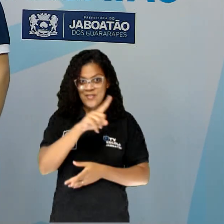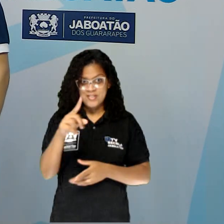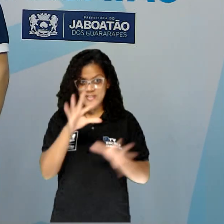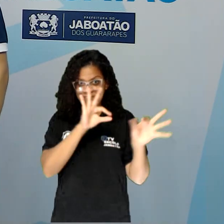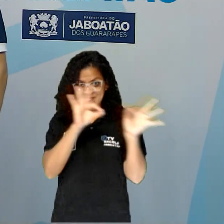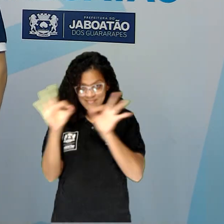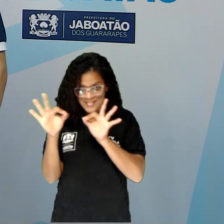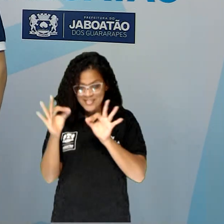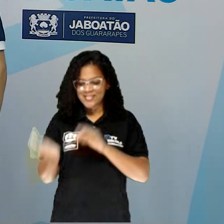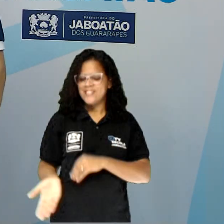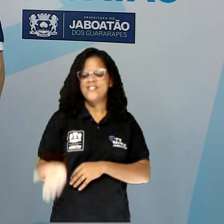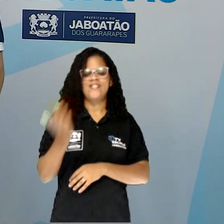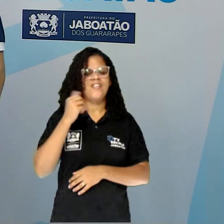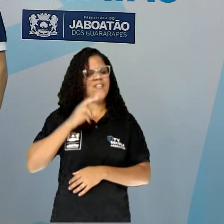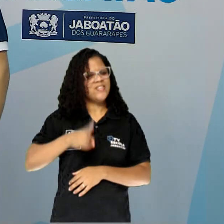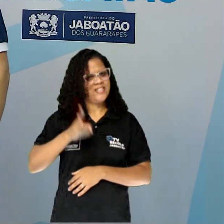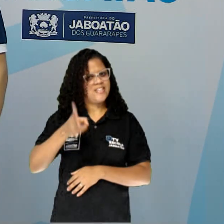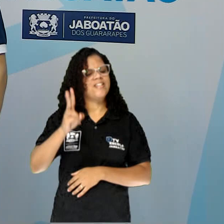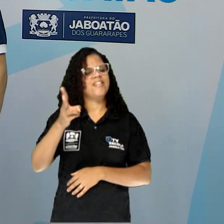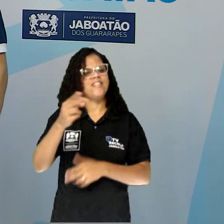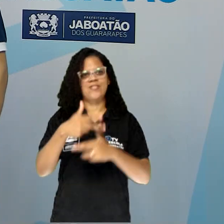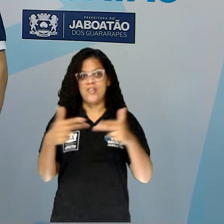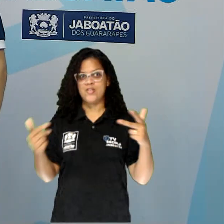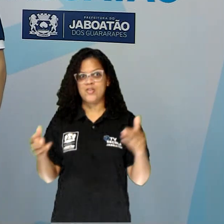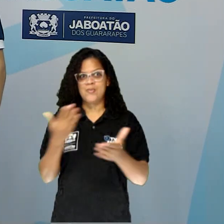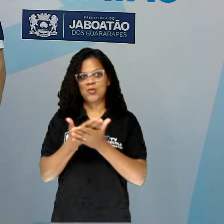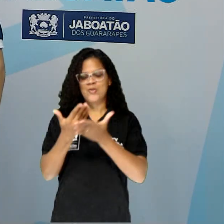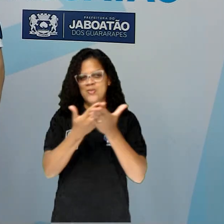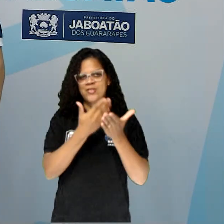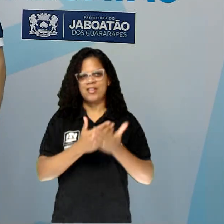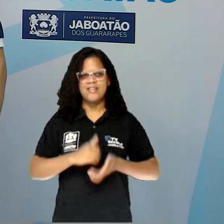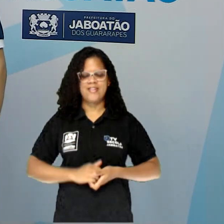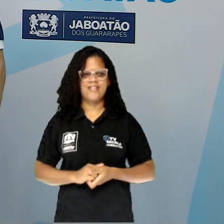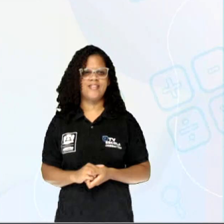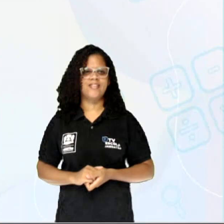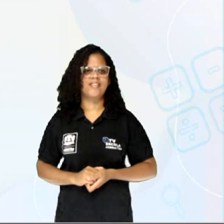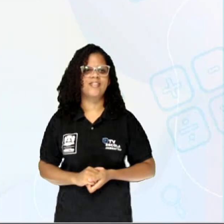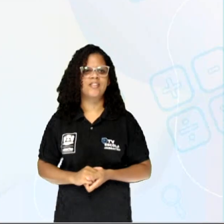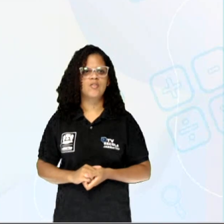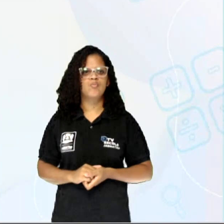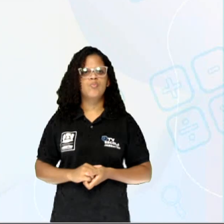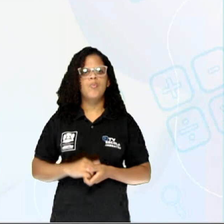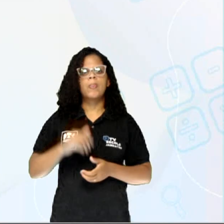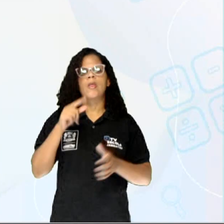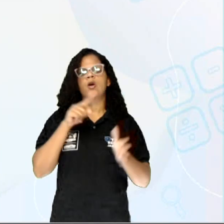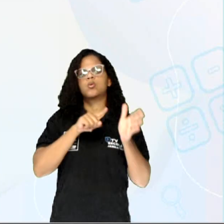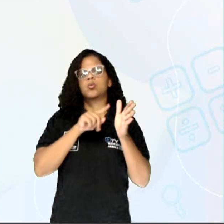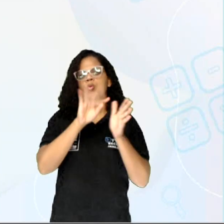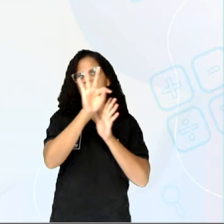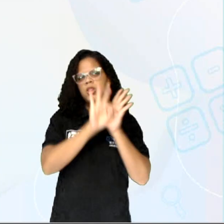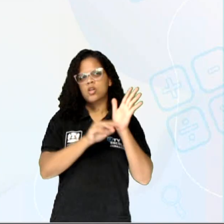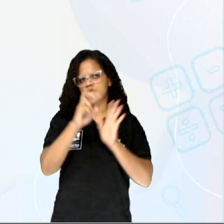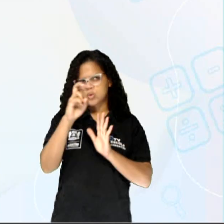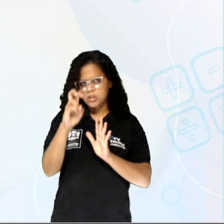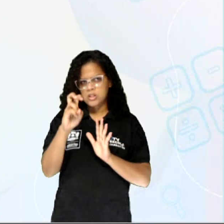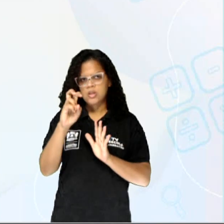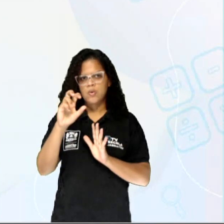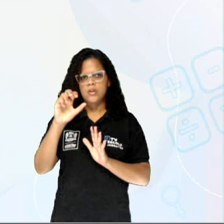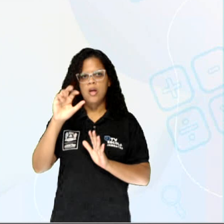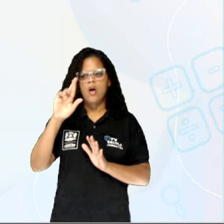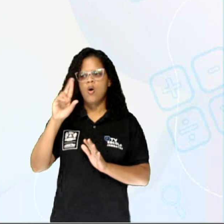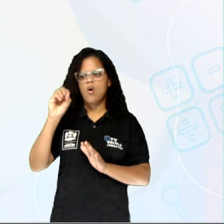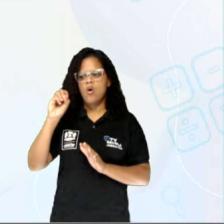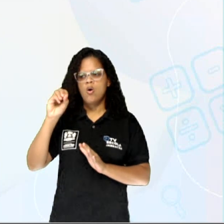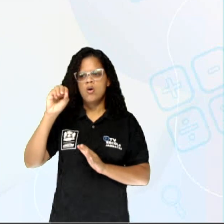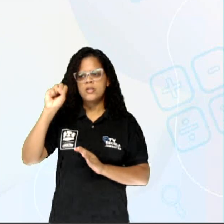aí, vamos em frente, tem mais coisa para a gente ver. O texto 5 é da autora Rosiana Murray. O texto diz o